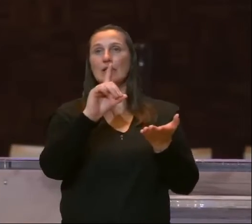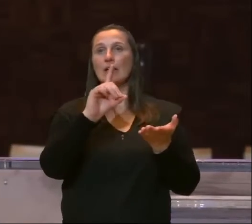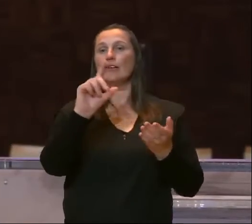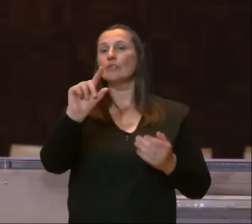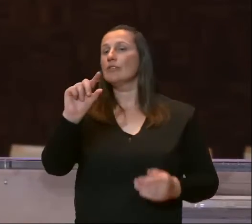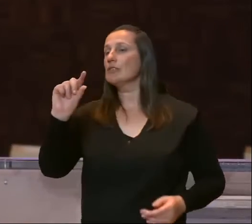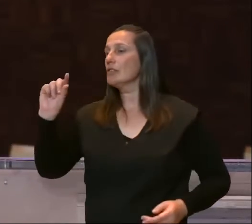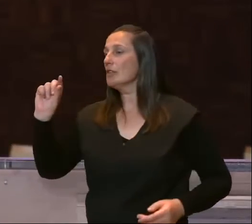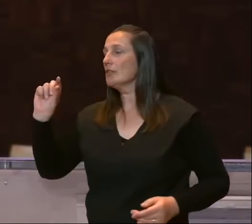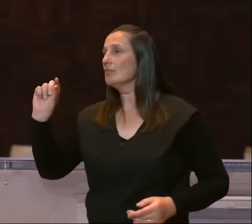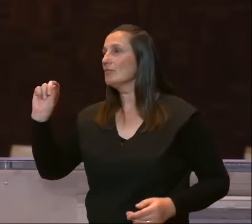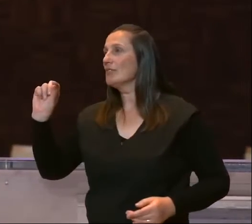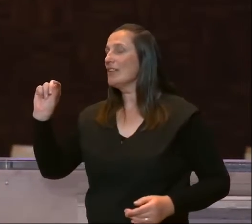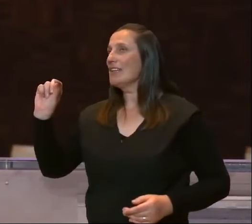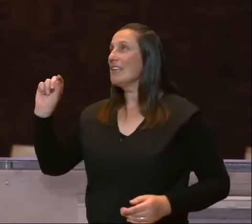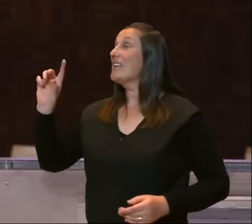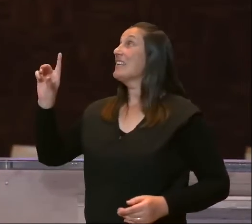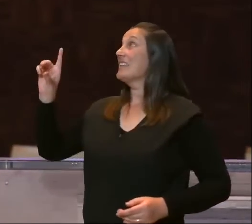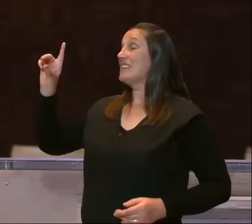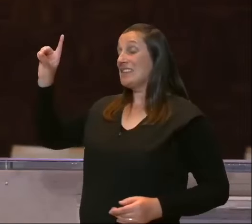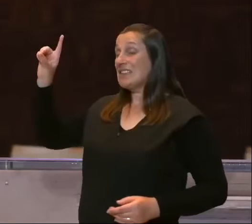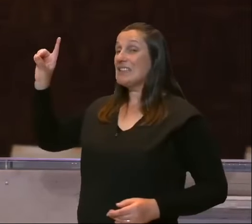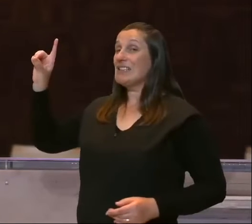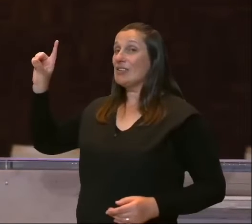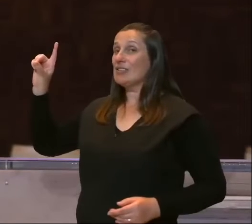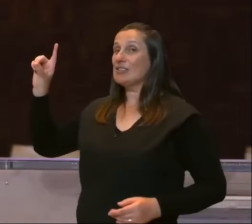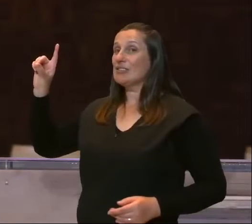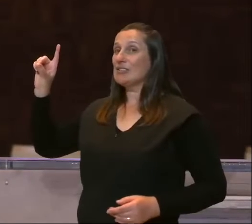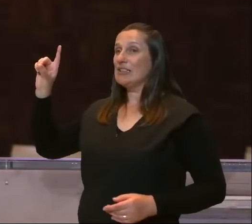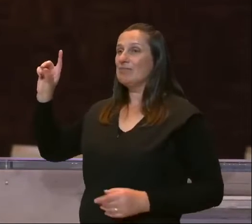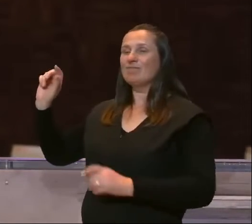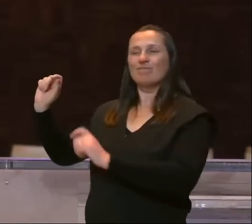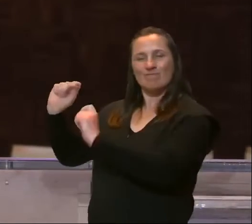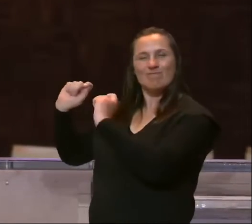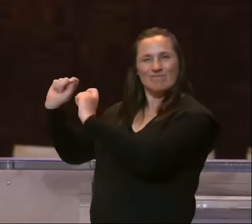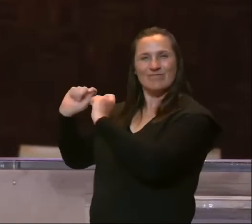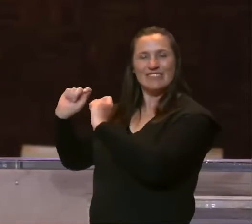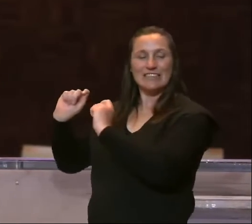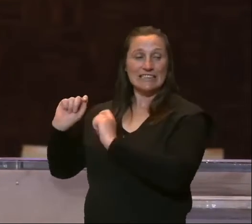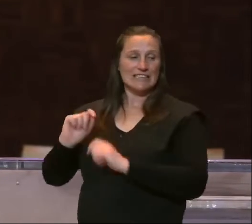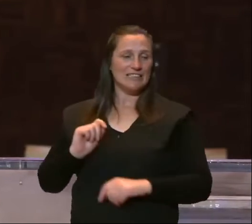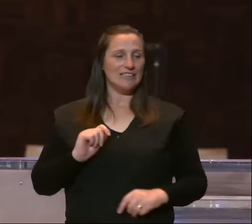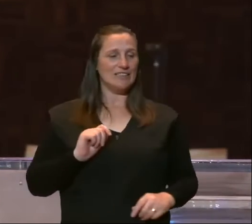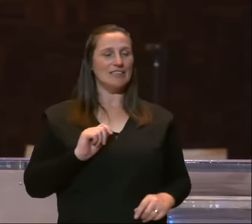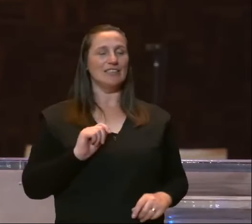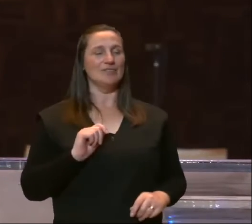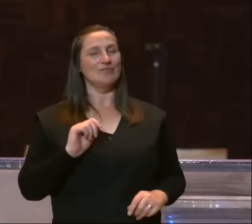saindo, Deus me incomodou, agora ora por eles, porque eles pediram um sinal. Eu falei, mas Senhor,